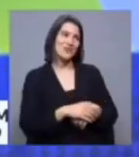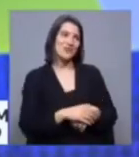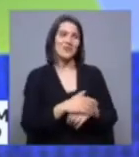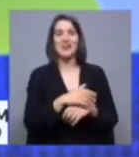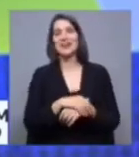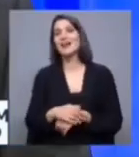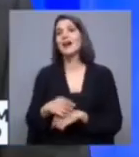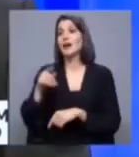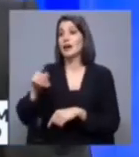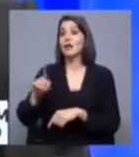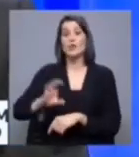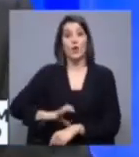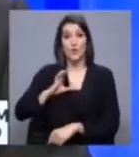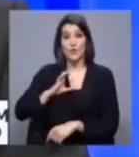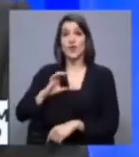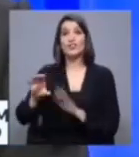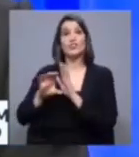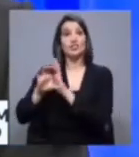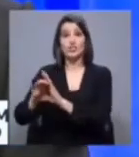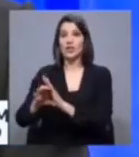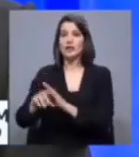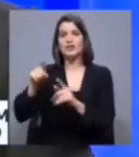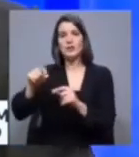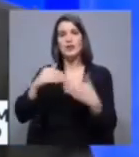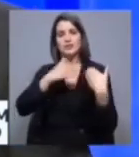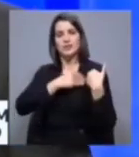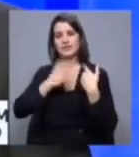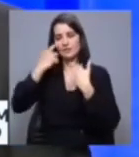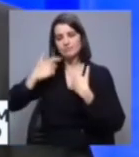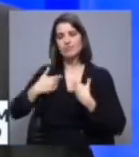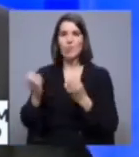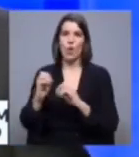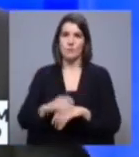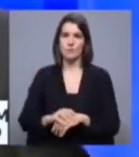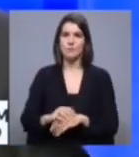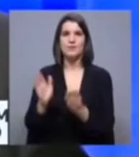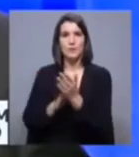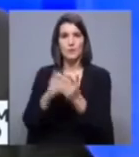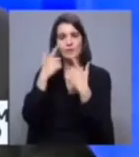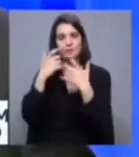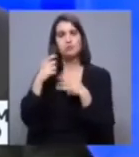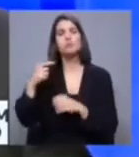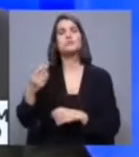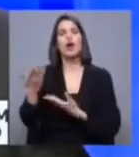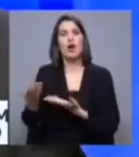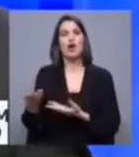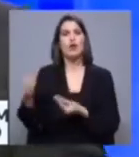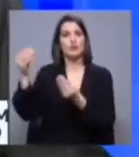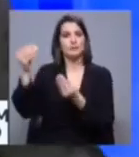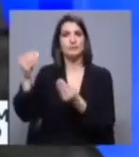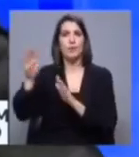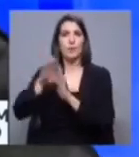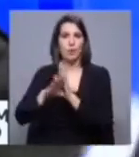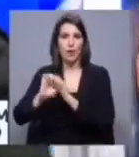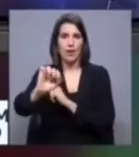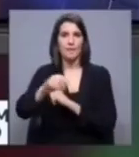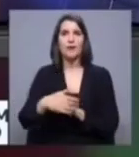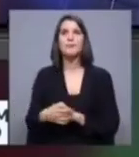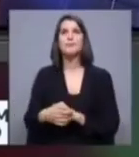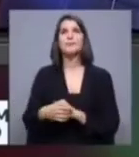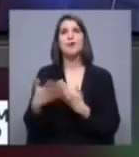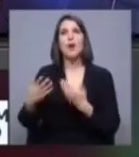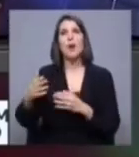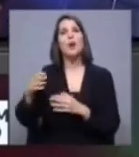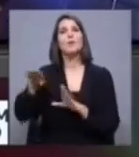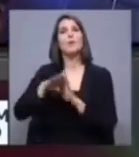ao não ser confiável, o Chega não é competente. E a melhor ilustração que eu tenho é este é o programa do Chega, este é